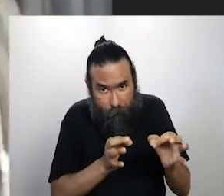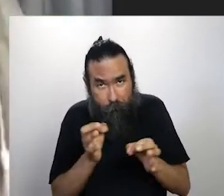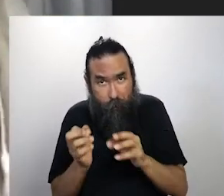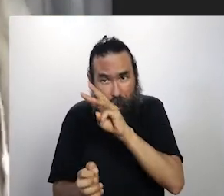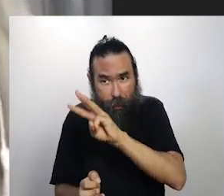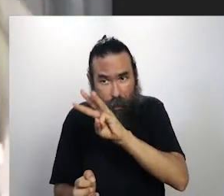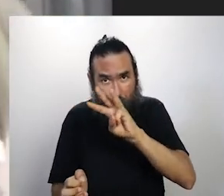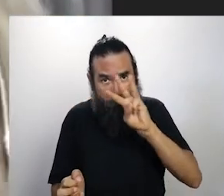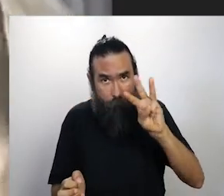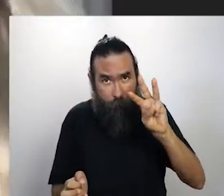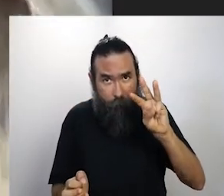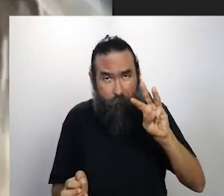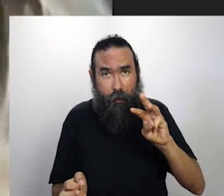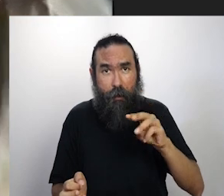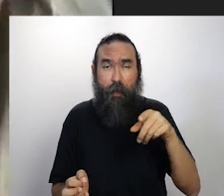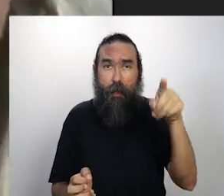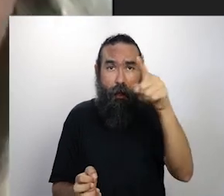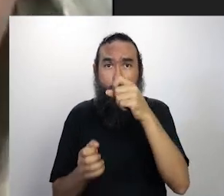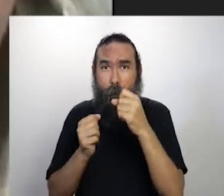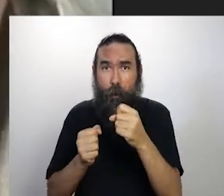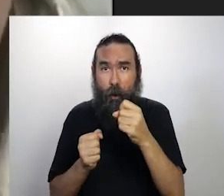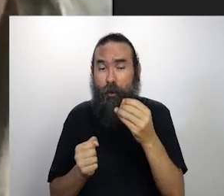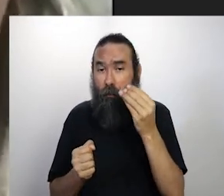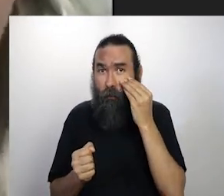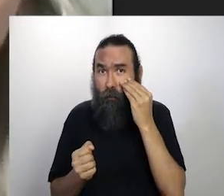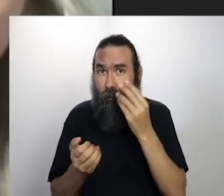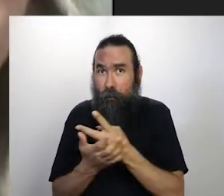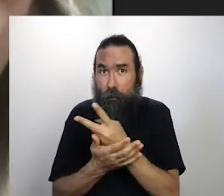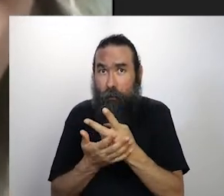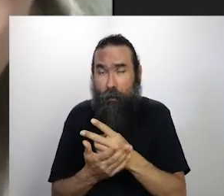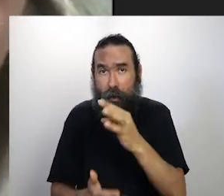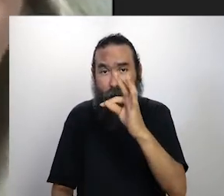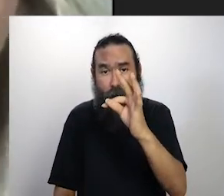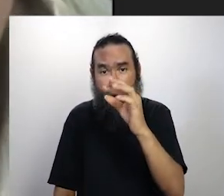uma plataforma chamada Tainacan, então as pessoas podem procurar